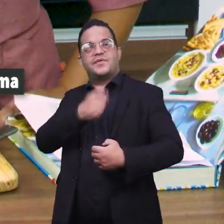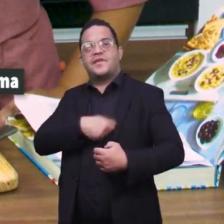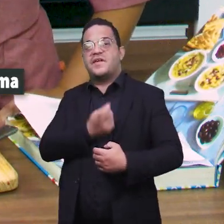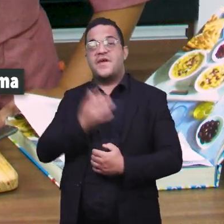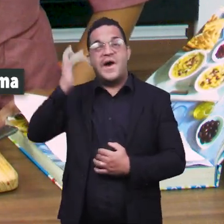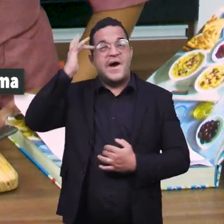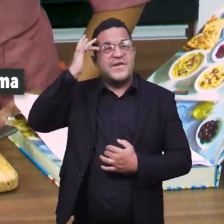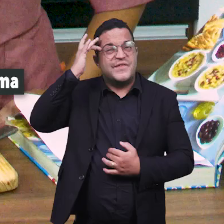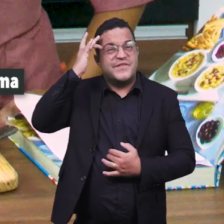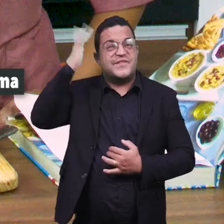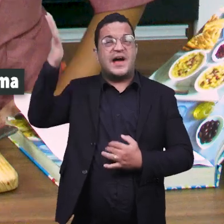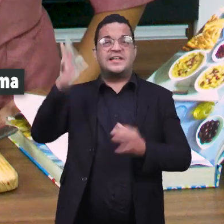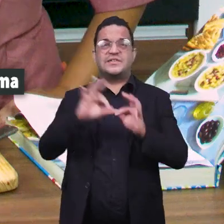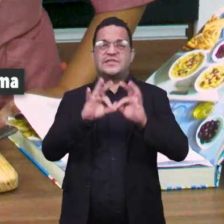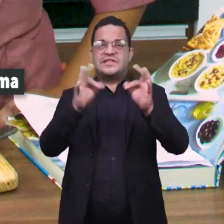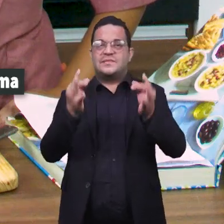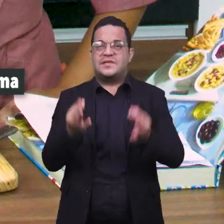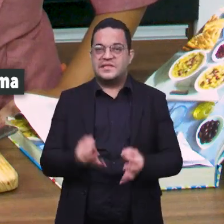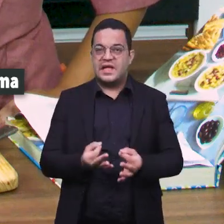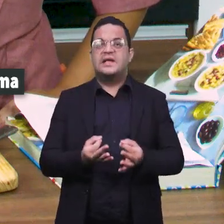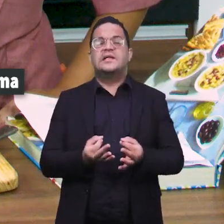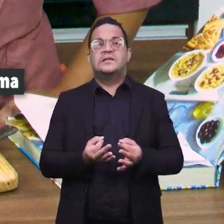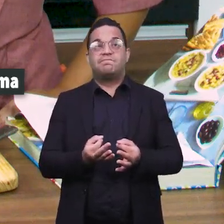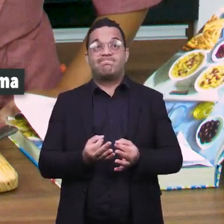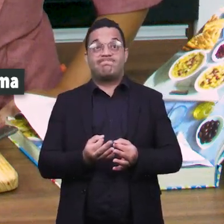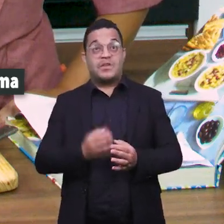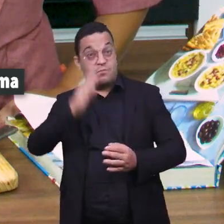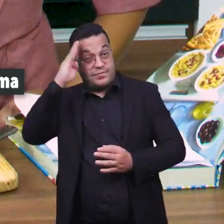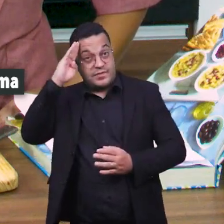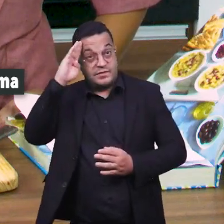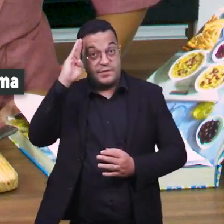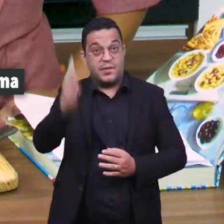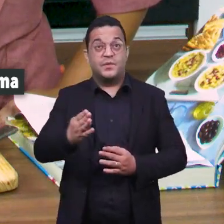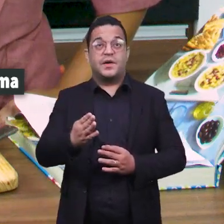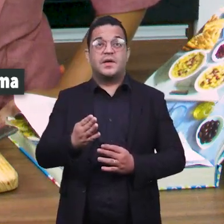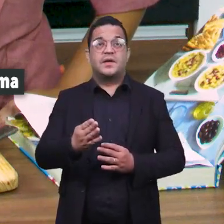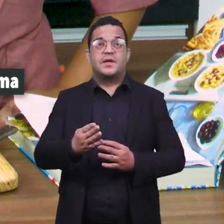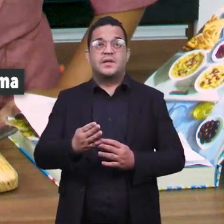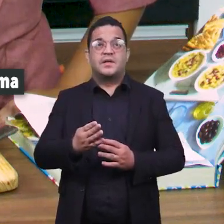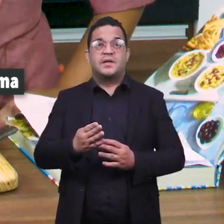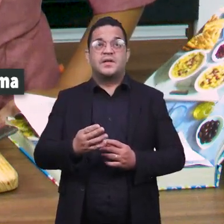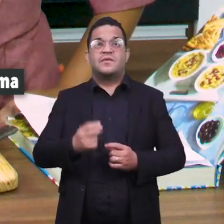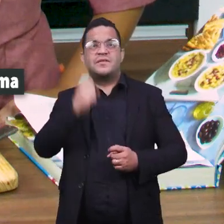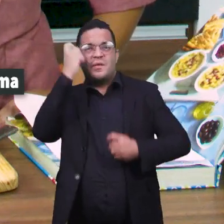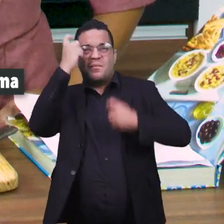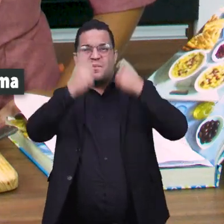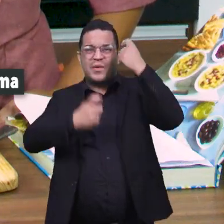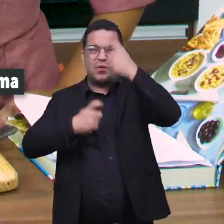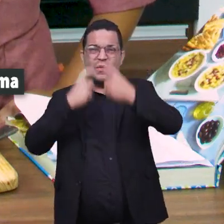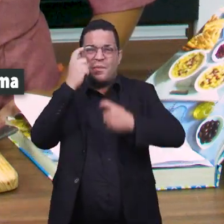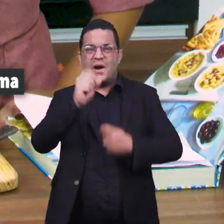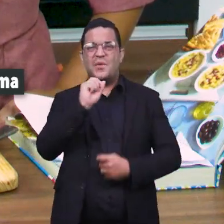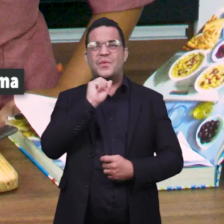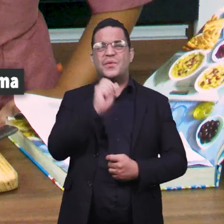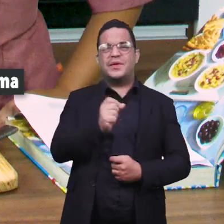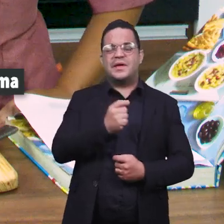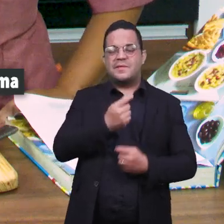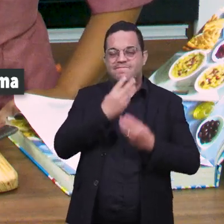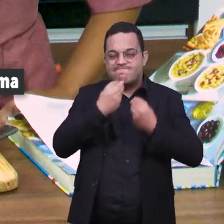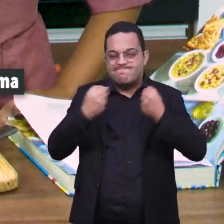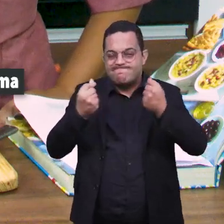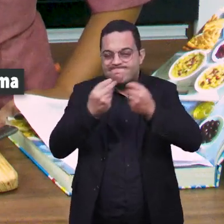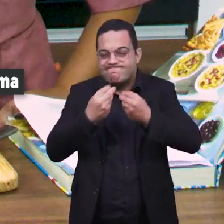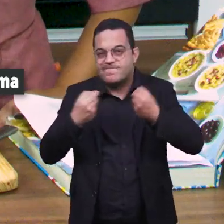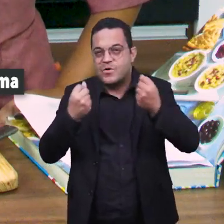mais facilidade, com mais simplicidade e, para você se preocupar ainda mais, sabe com o quê? Em dar sabor, em